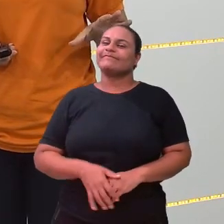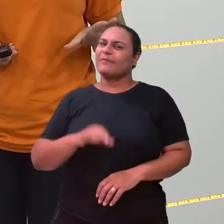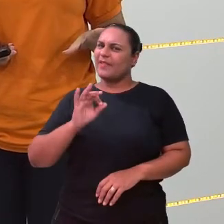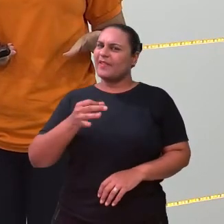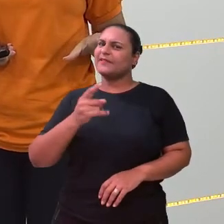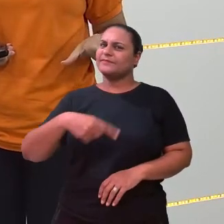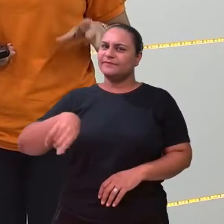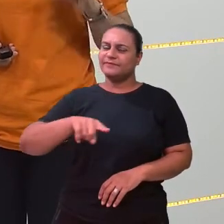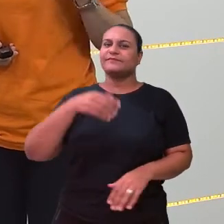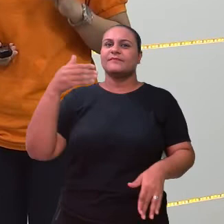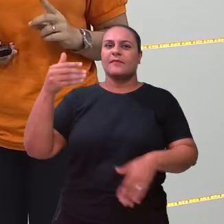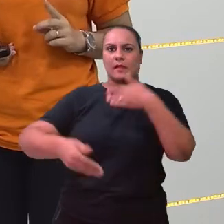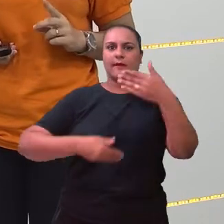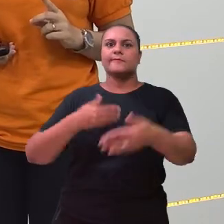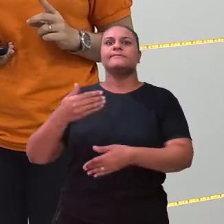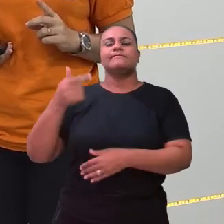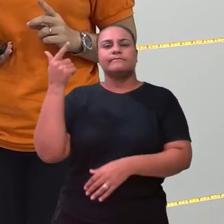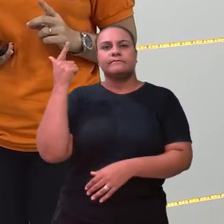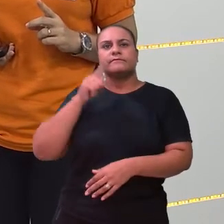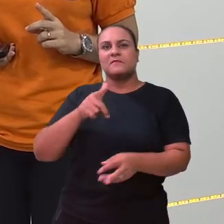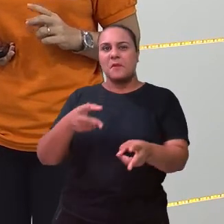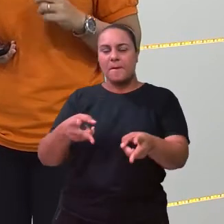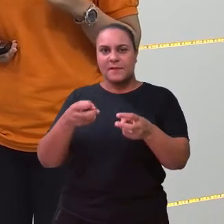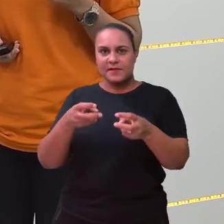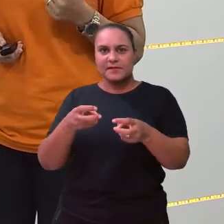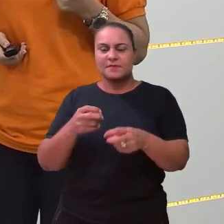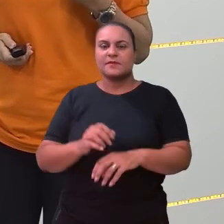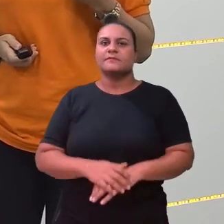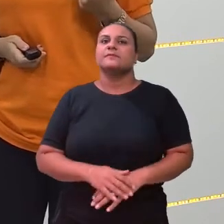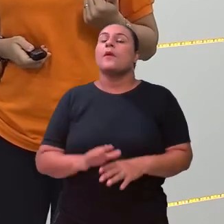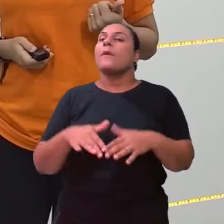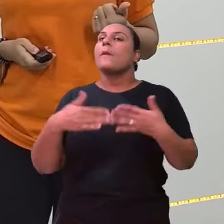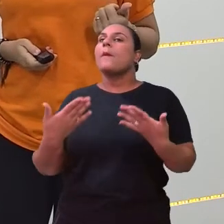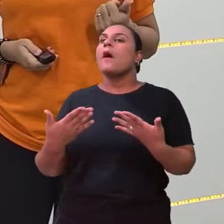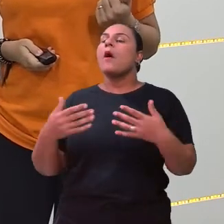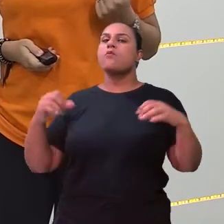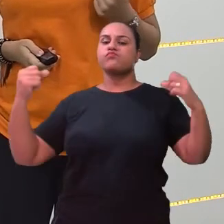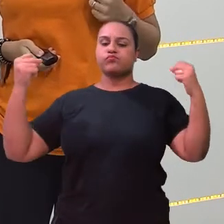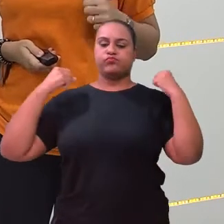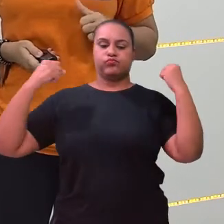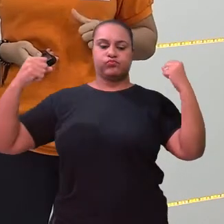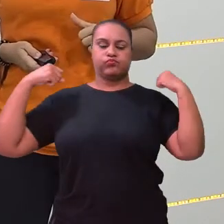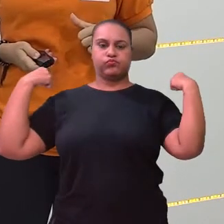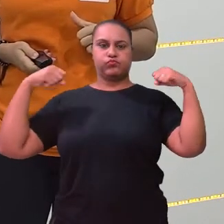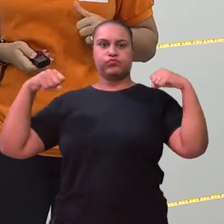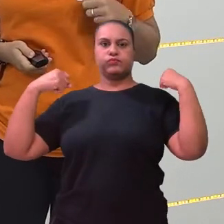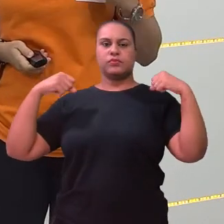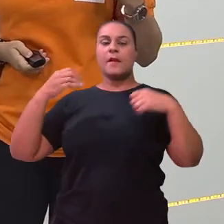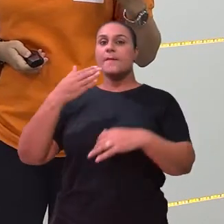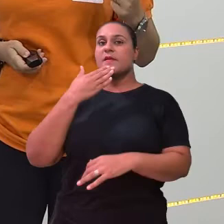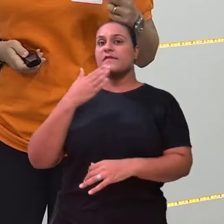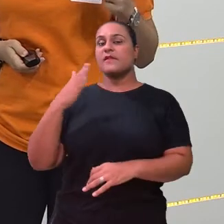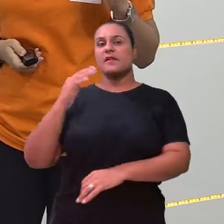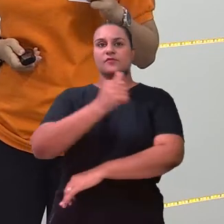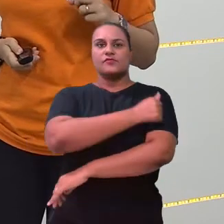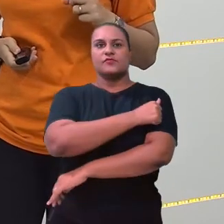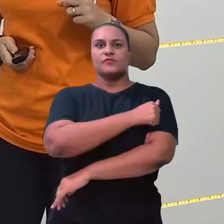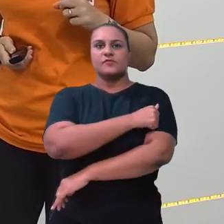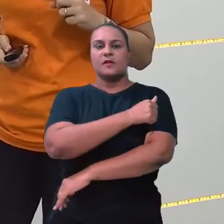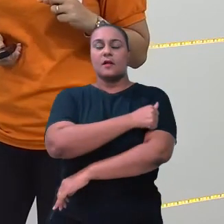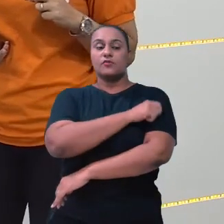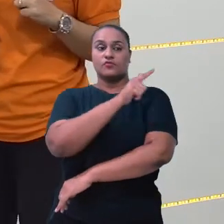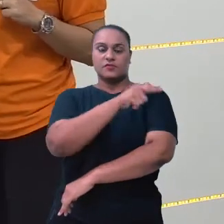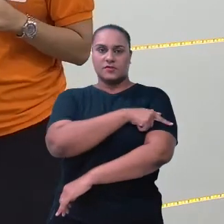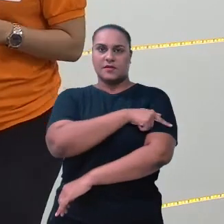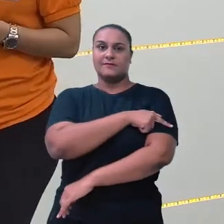que quem está participando já conseguiu identificar qual a atividade física preferida dos estudantes do